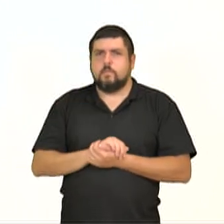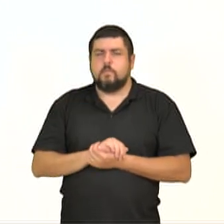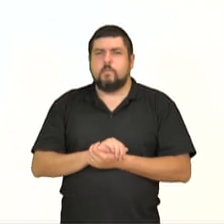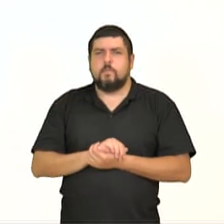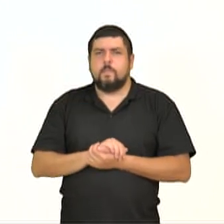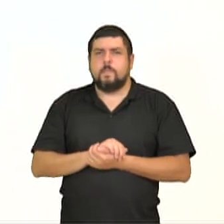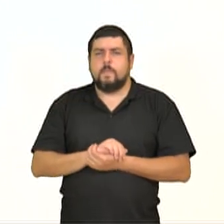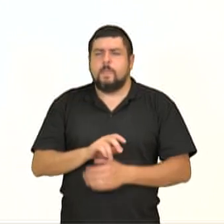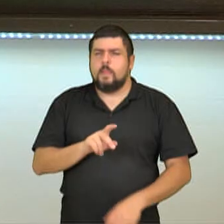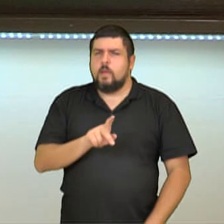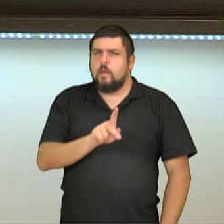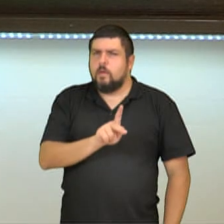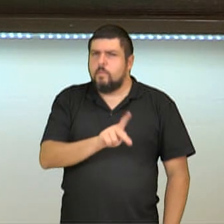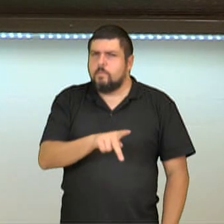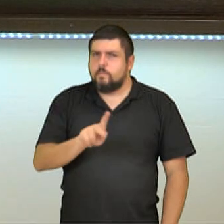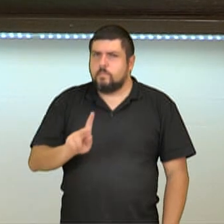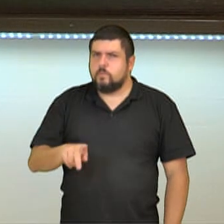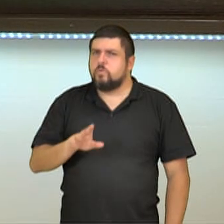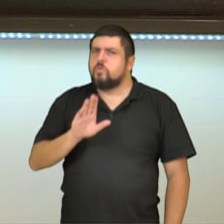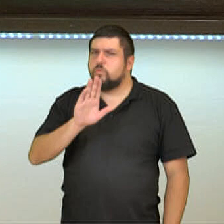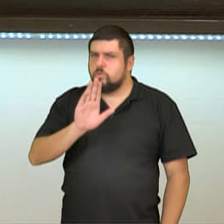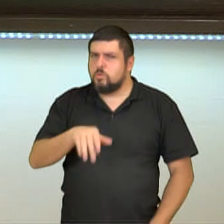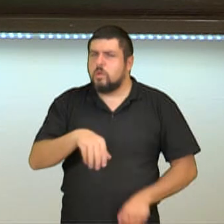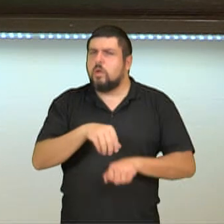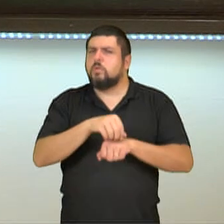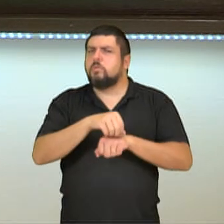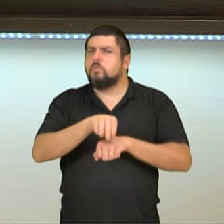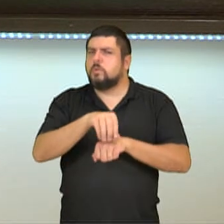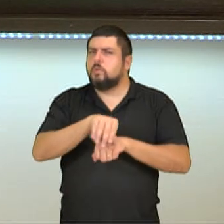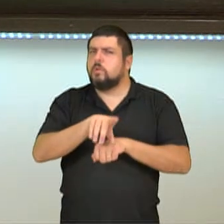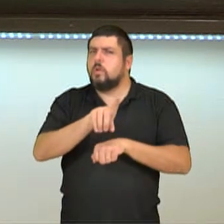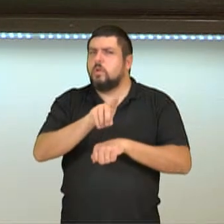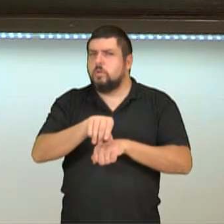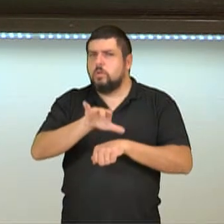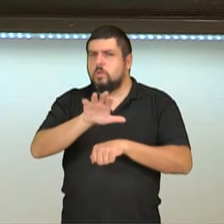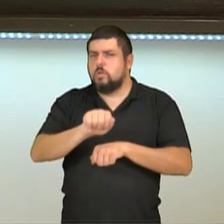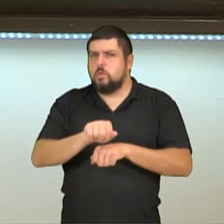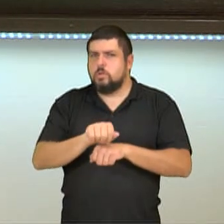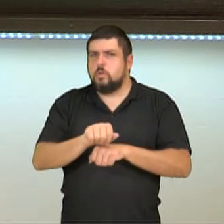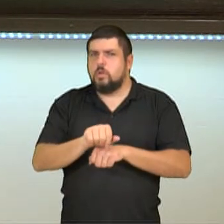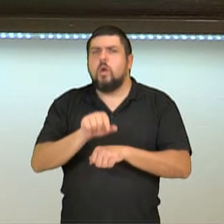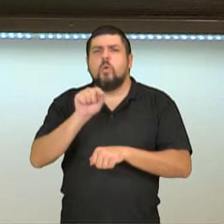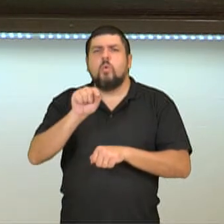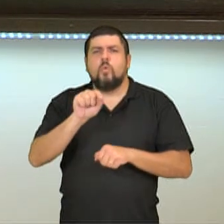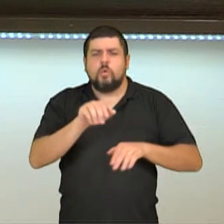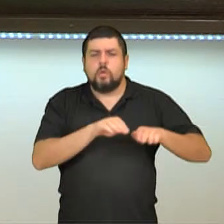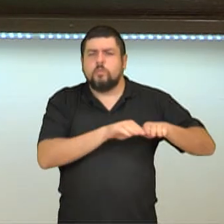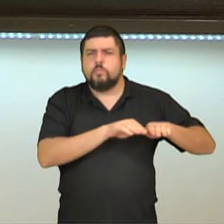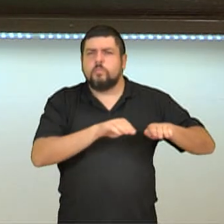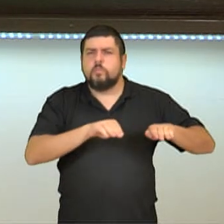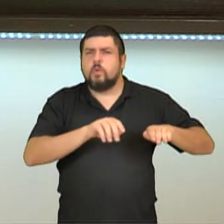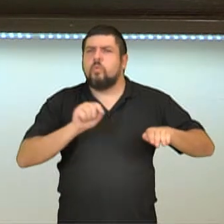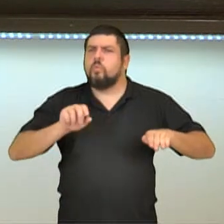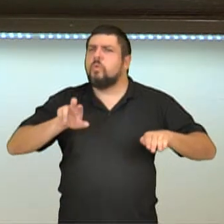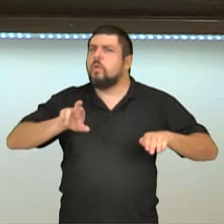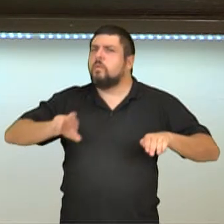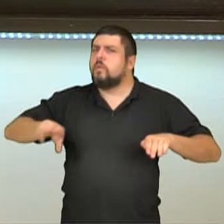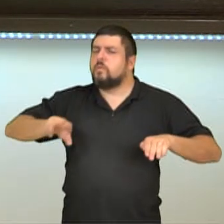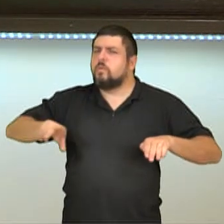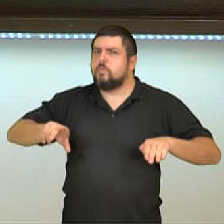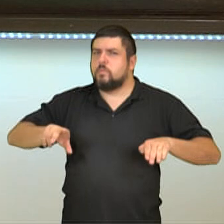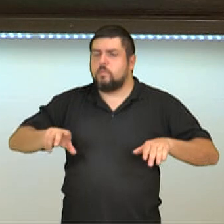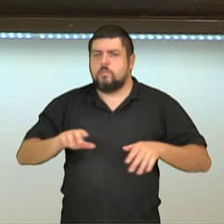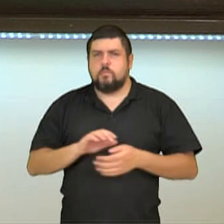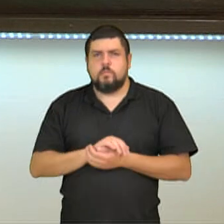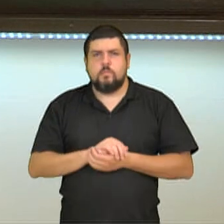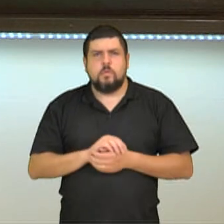deu várias dicas de o que é considerado um objeto plano. E o que pode não ser considerado um objeto plano? O que será